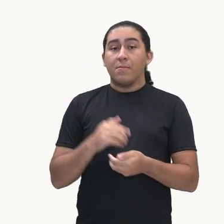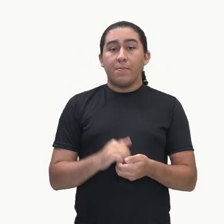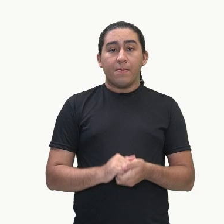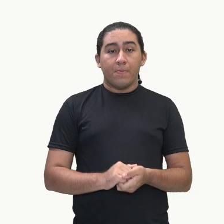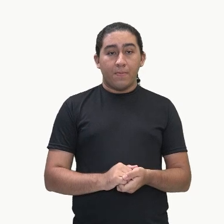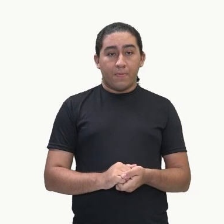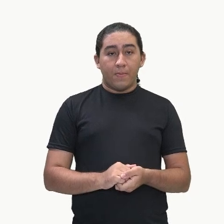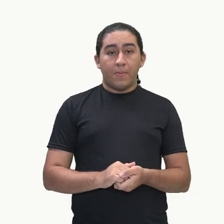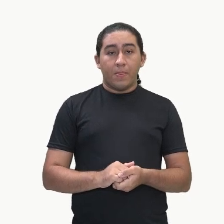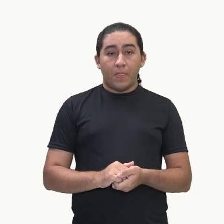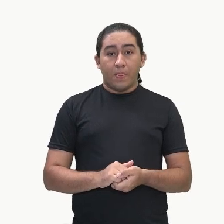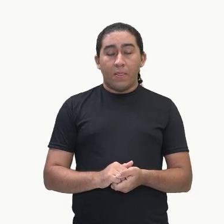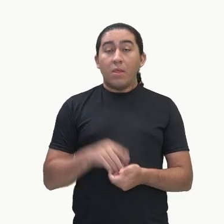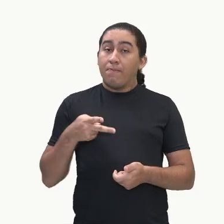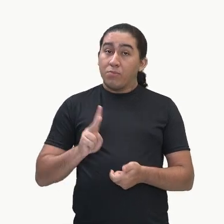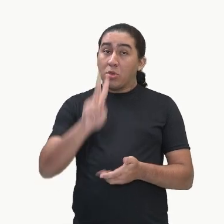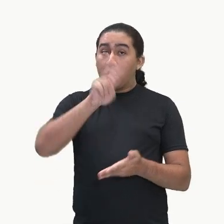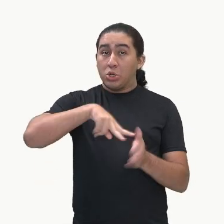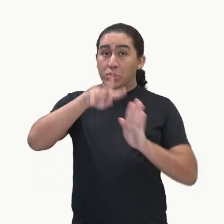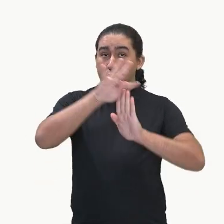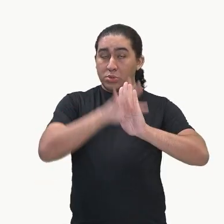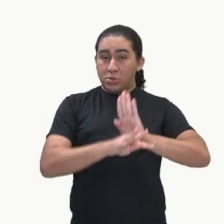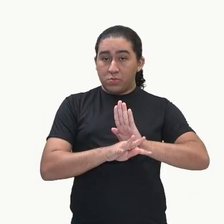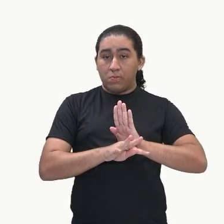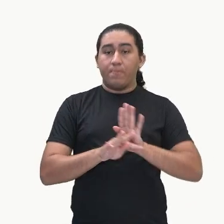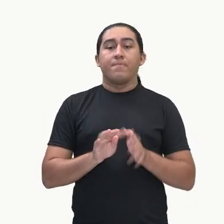francês Jean-Baptiste Debré,